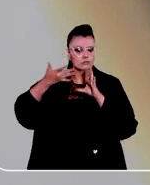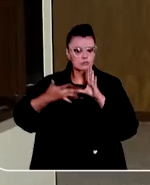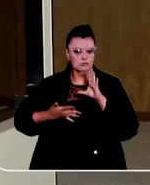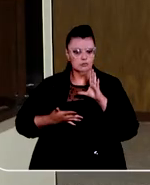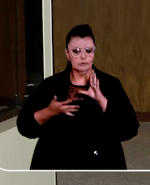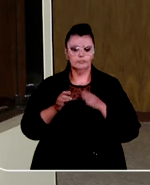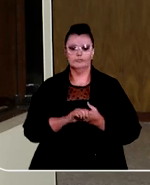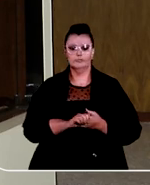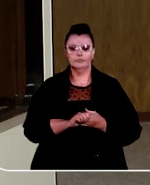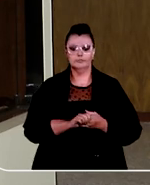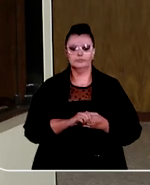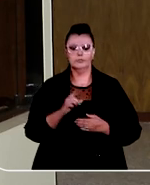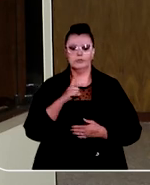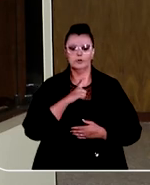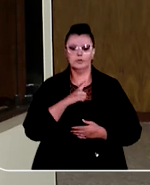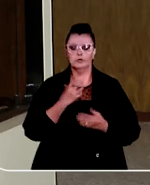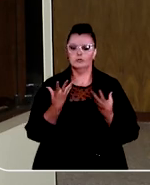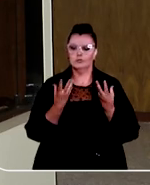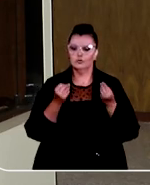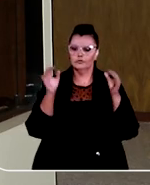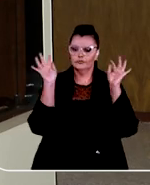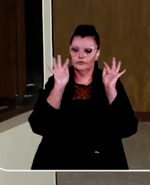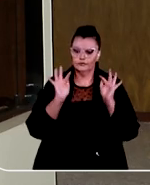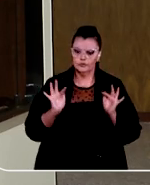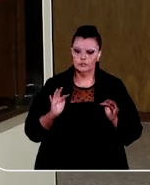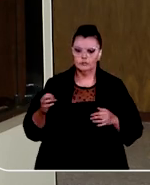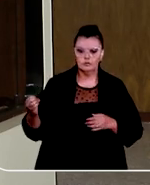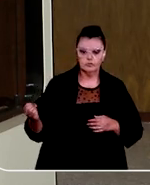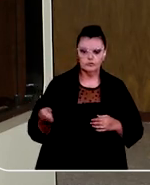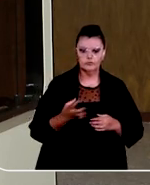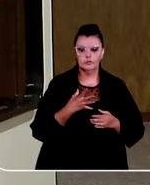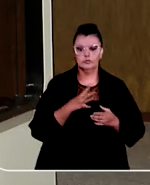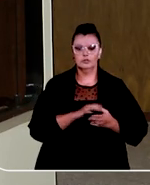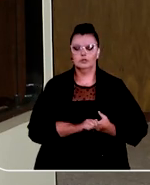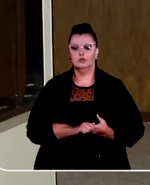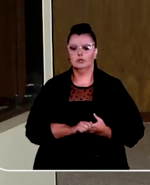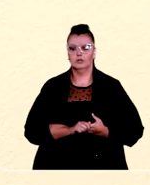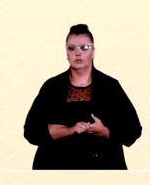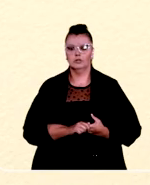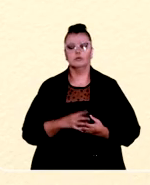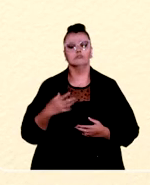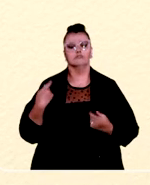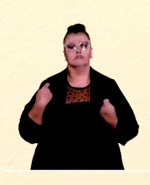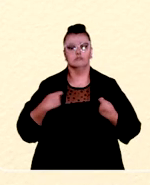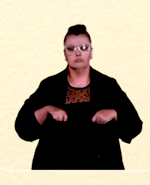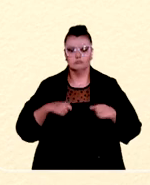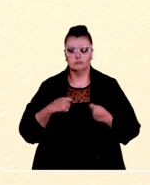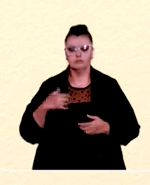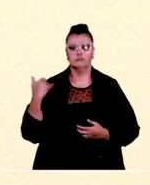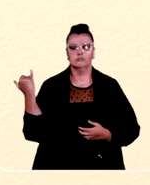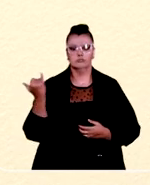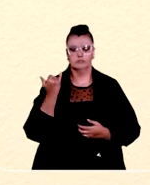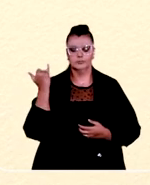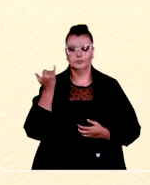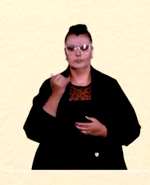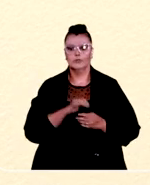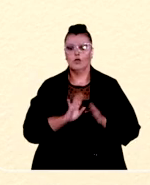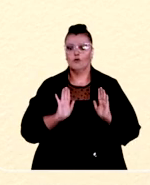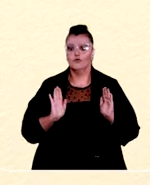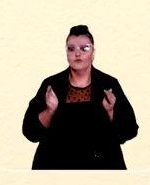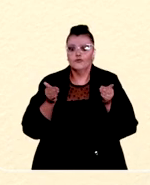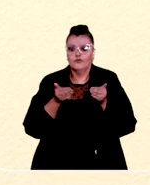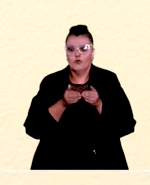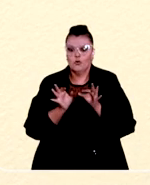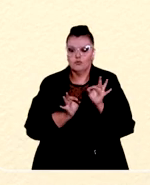futuras o espaço também se tornou mais acessível a pessoas com deficiência visual incorporando audiodescrições dos